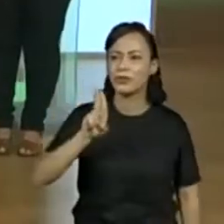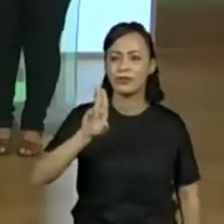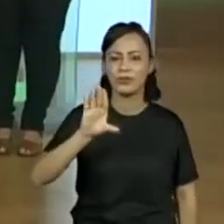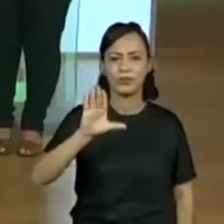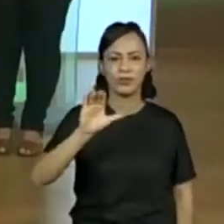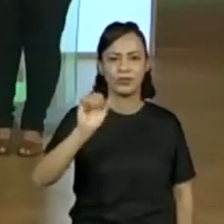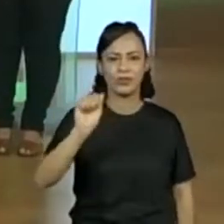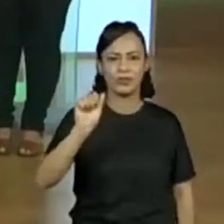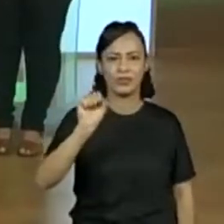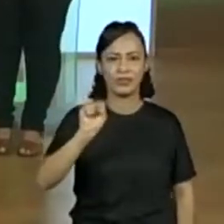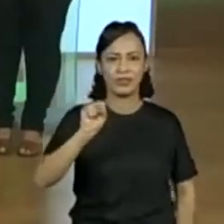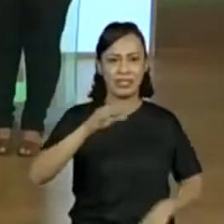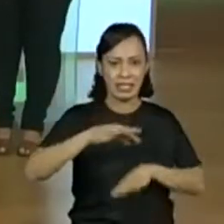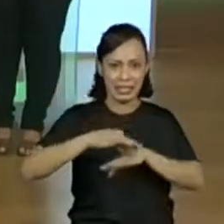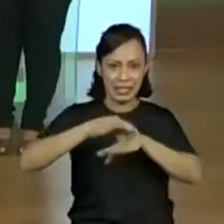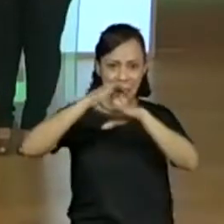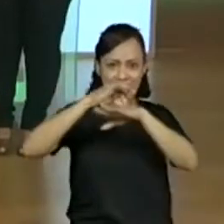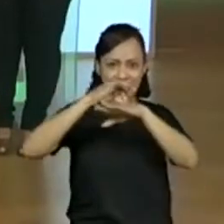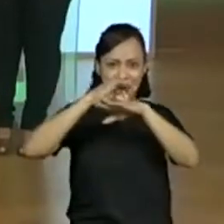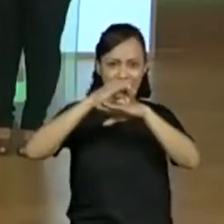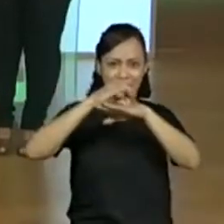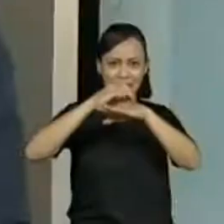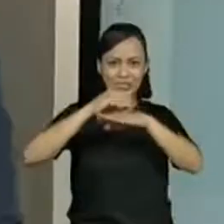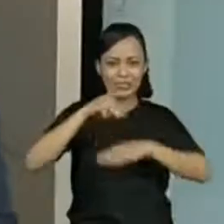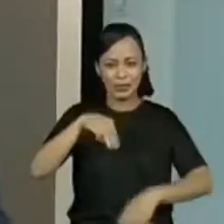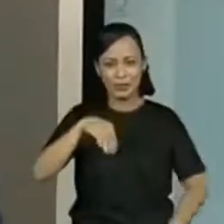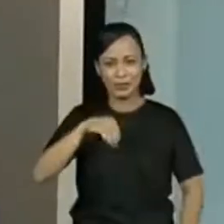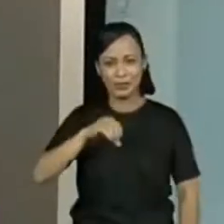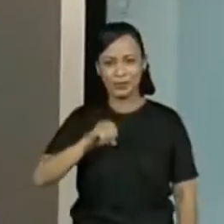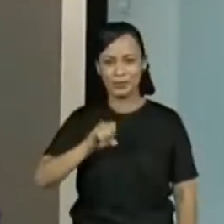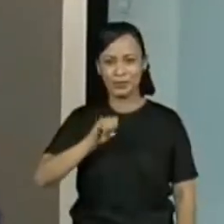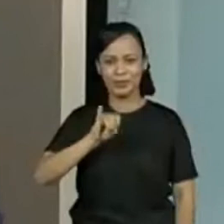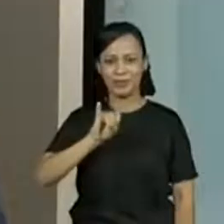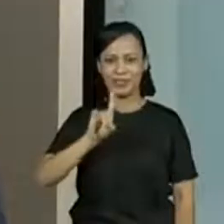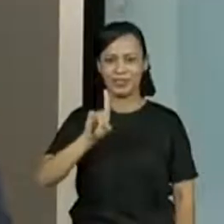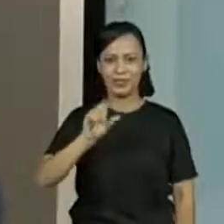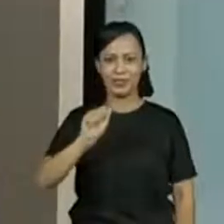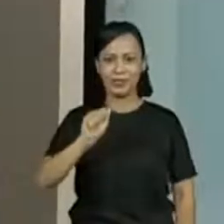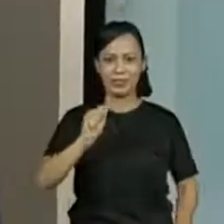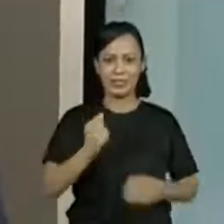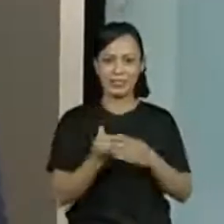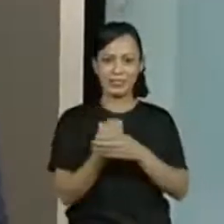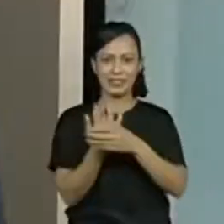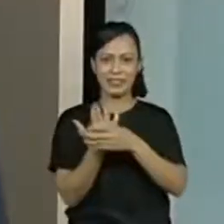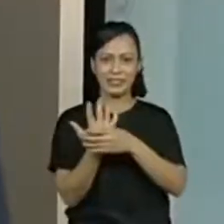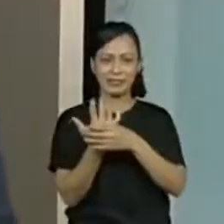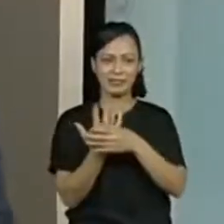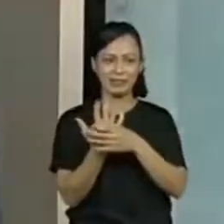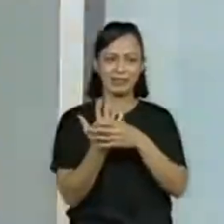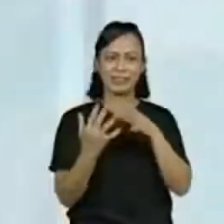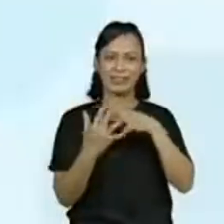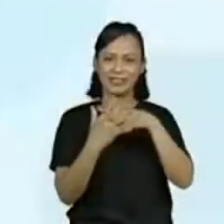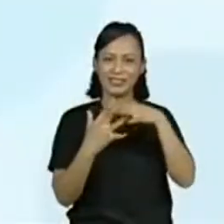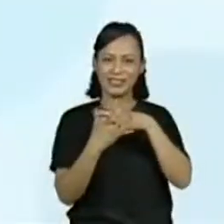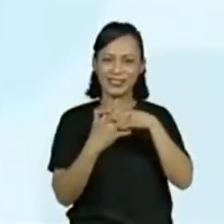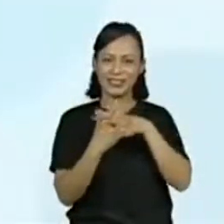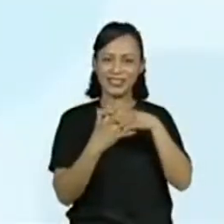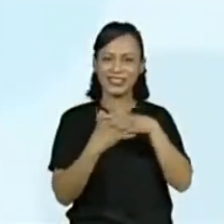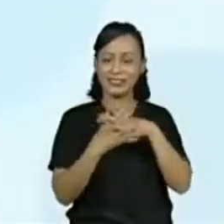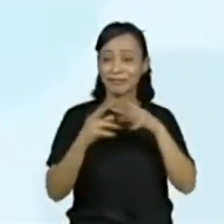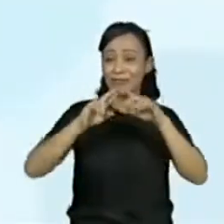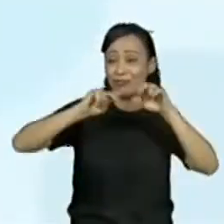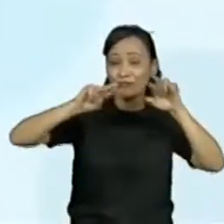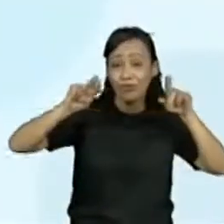para ajudar e a gente já fez a escolha do nosso brinquedo preferido agora a gente vai fazer da nossa